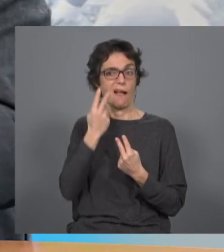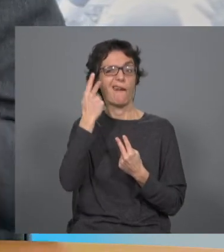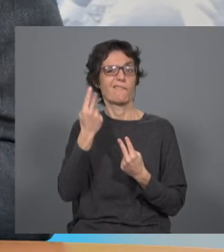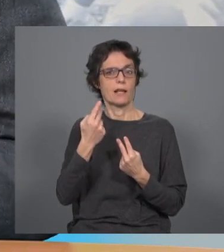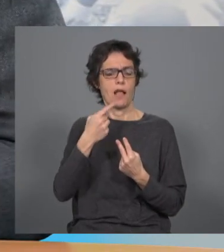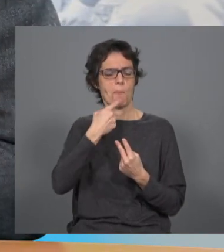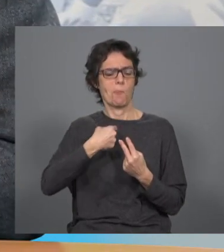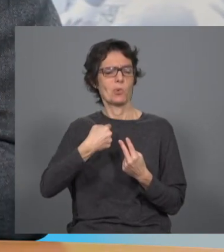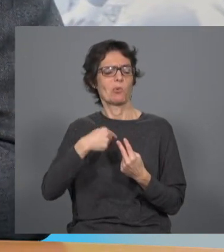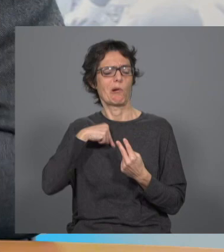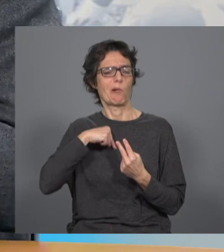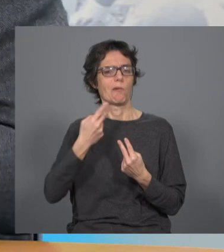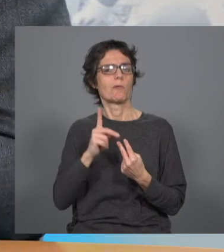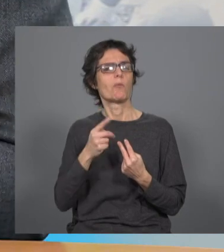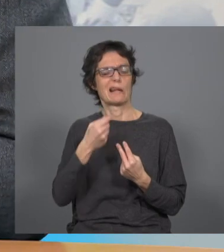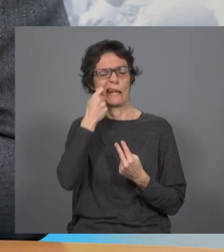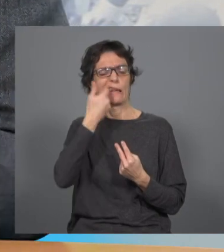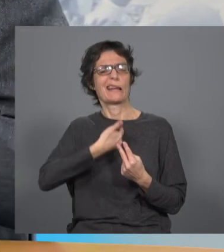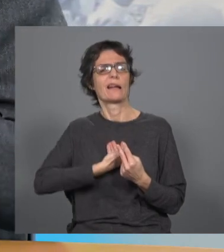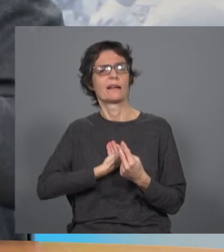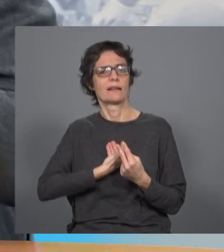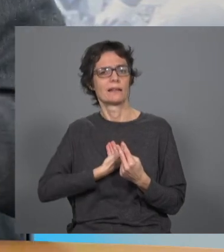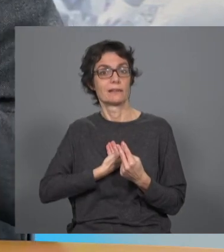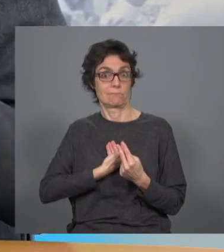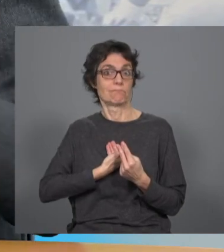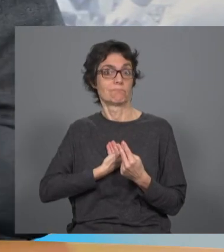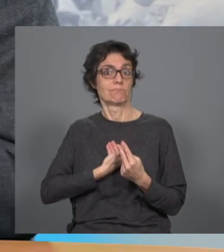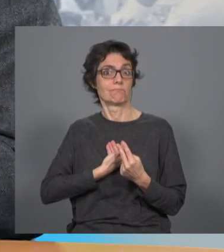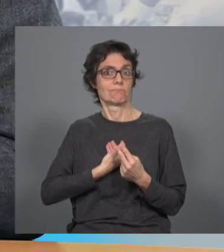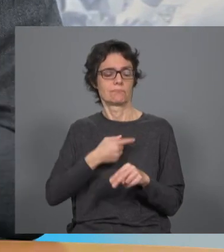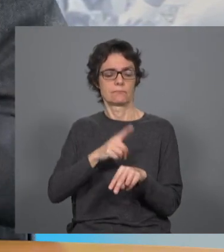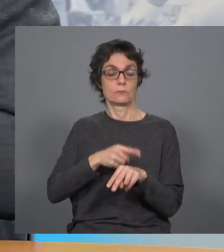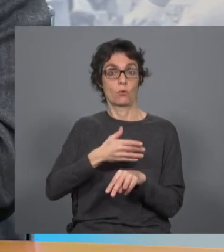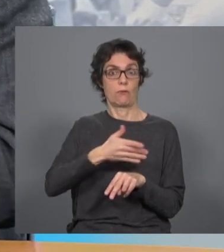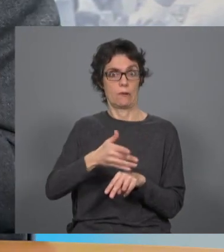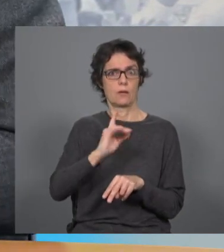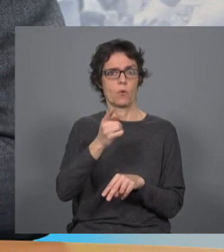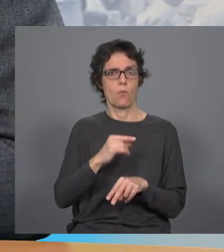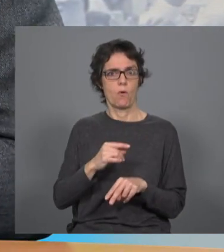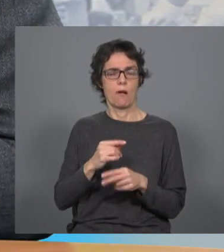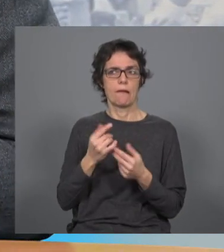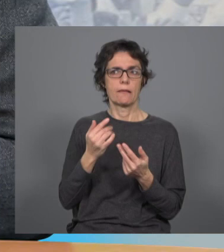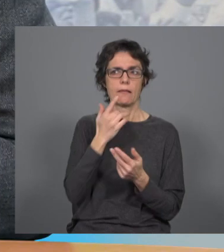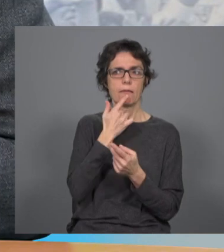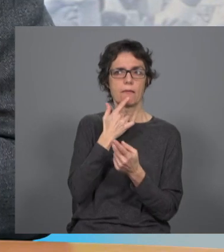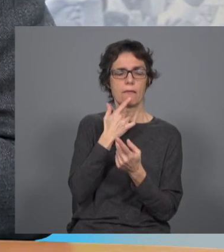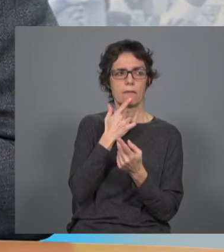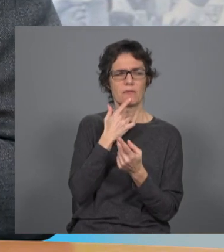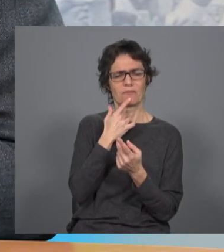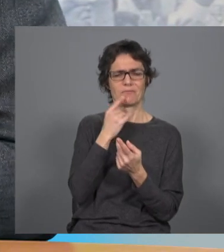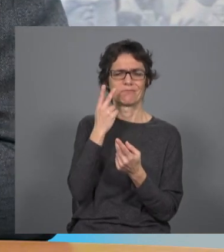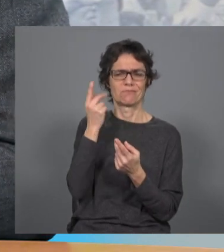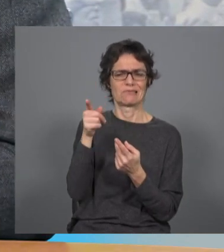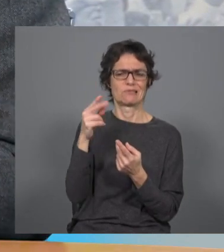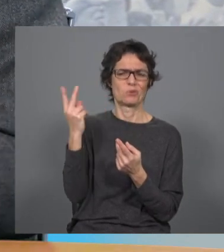vez sobre muitas coisas fundamentais. Este foi um tempo ou pode ser um tempo, de relativizar muitas coisas que nós achávamos